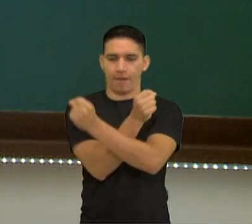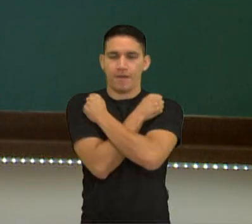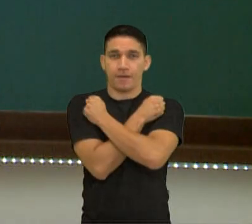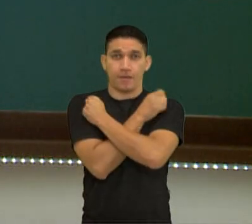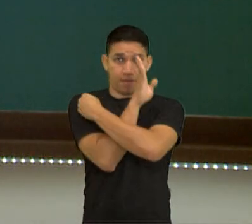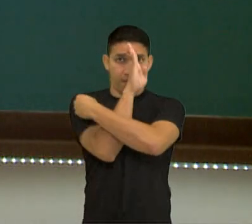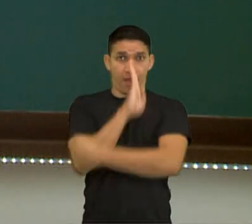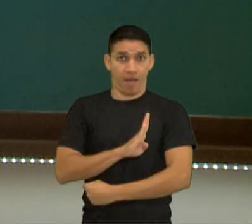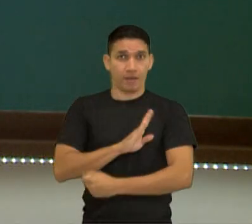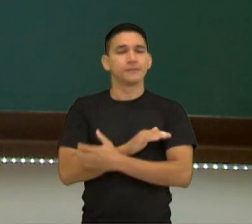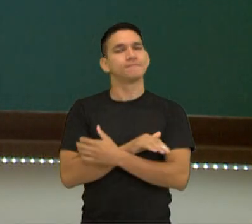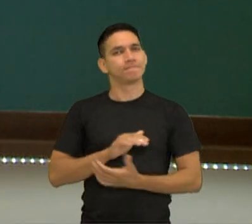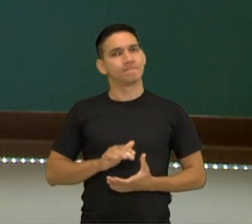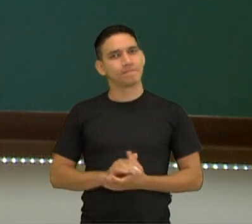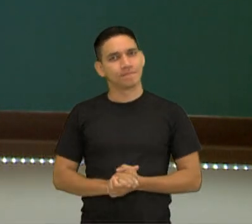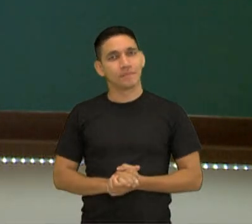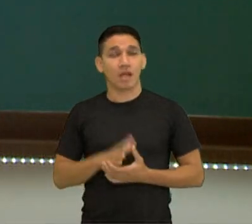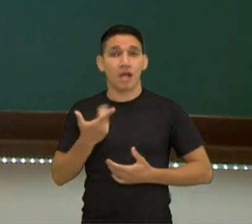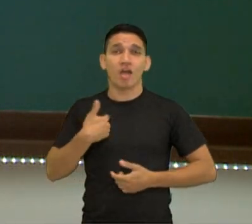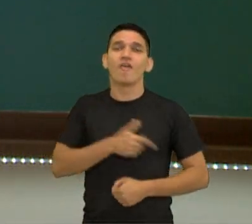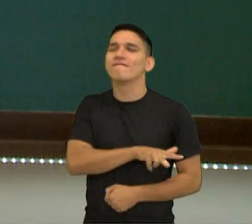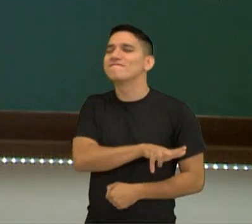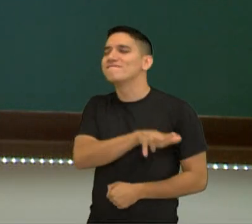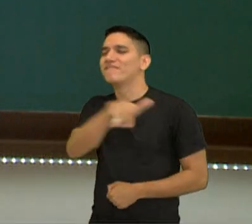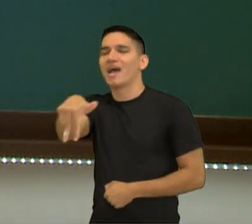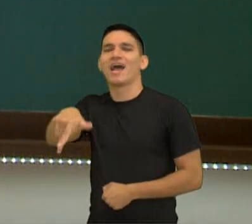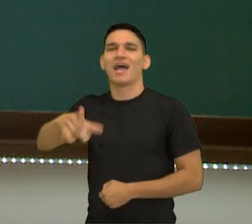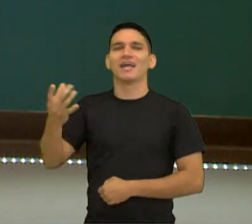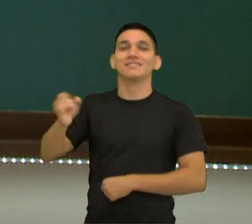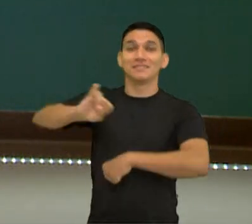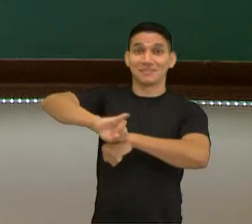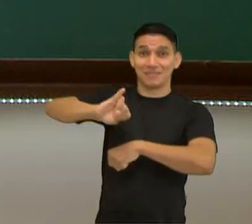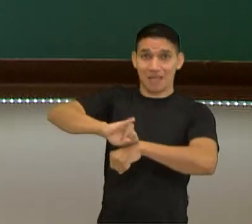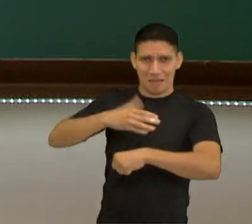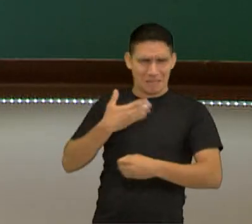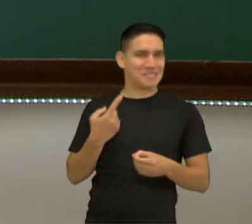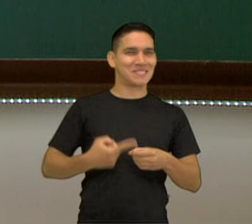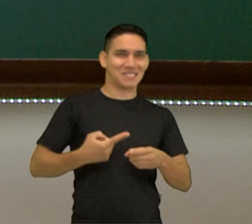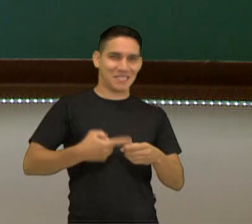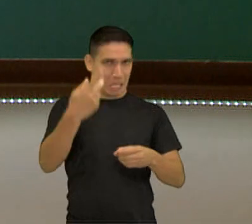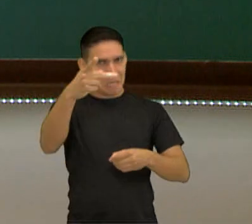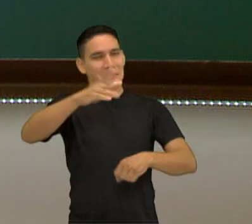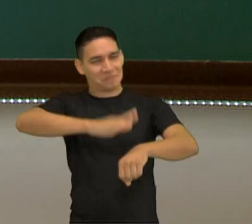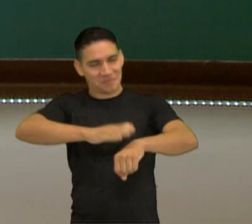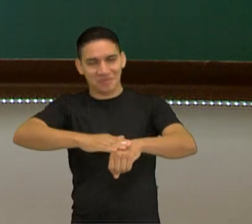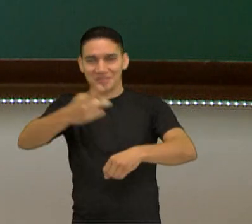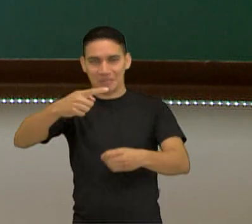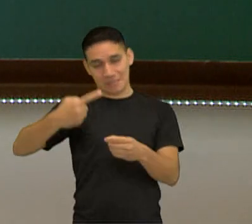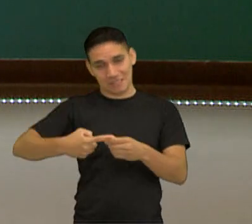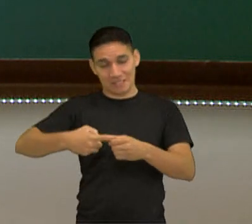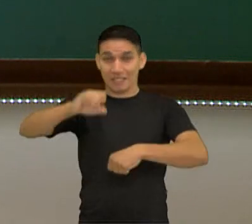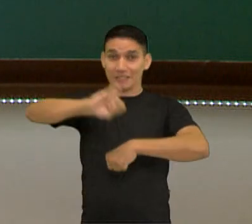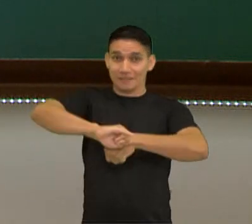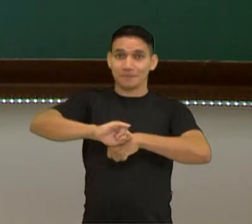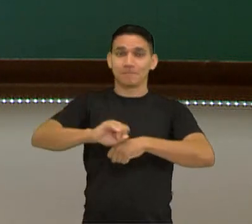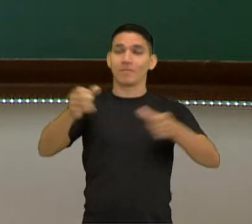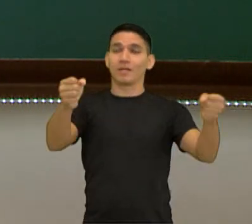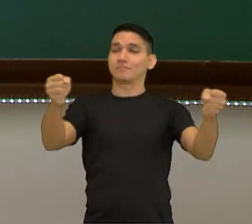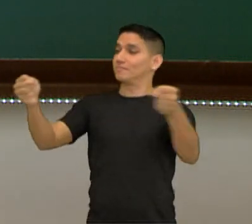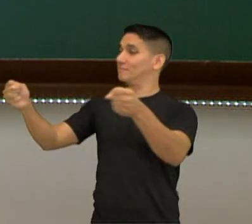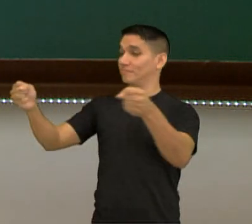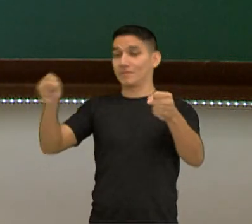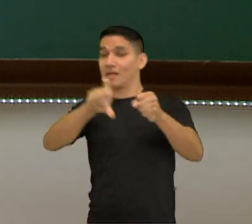grátis. E aí eu vou lá para o centro da minha cidade, você vai aí para o centro da sua cidade e fica